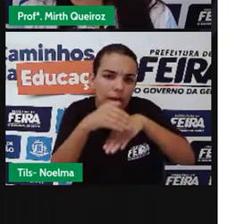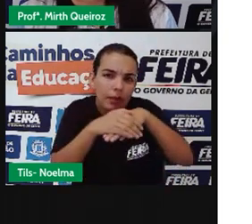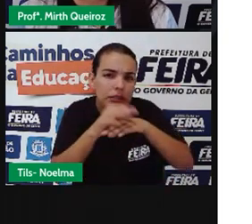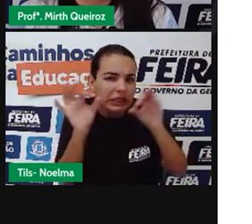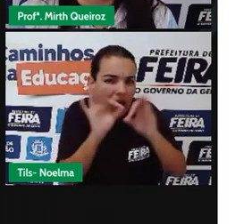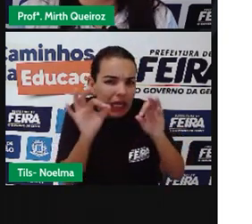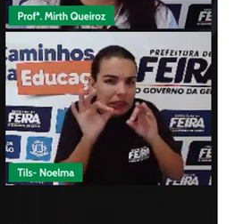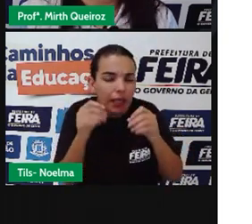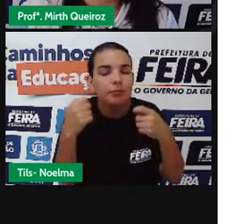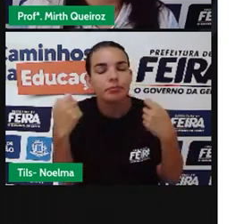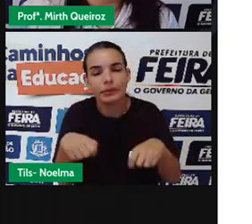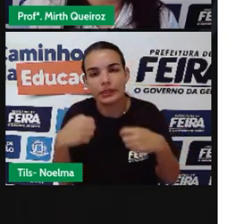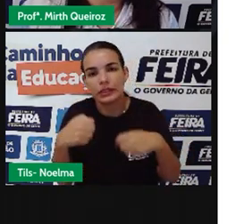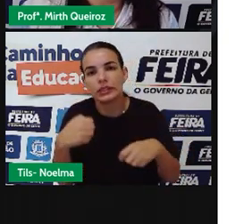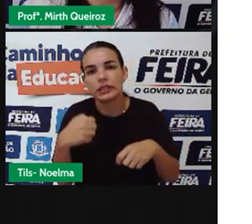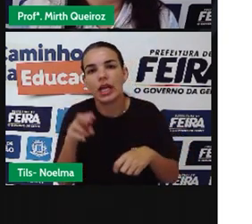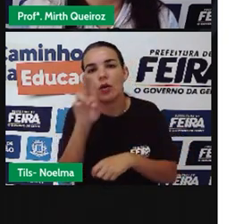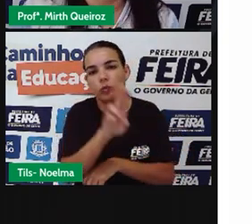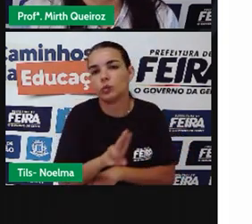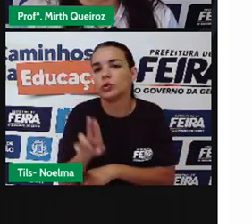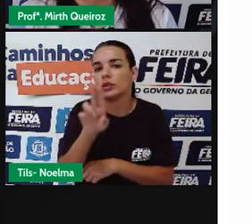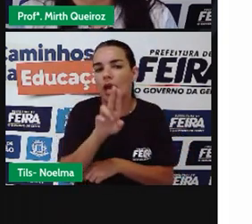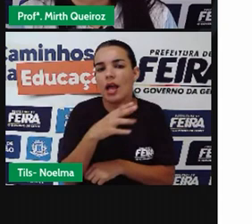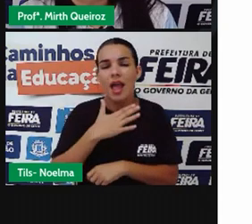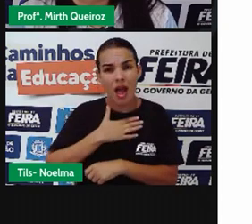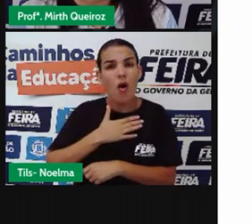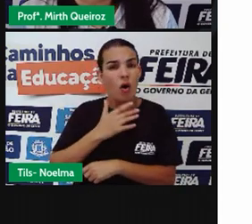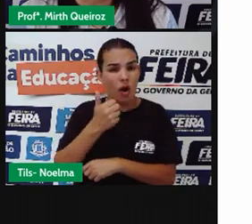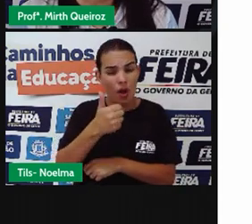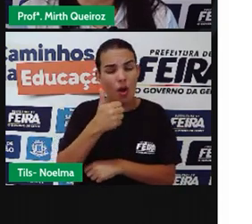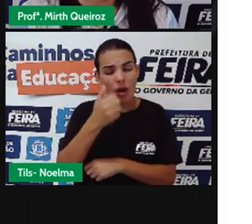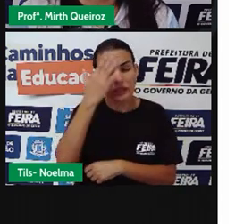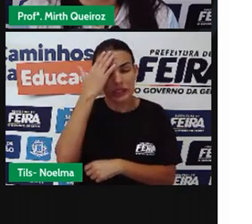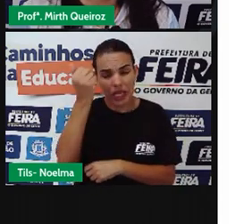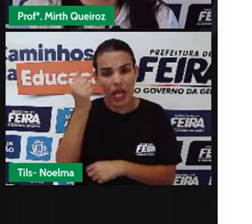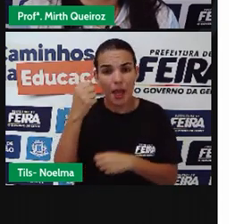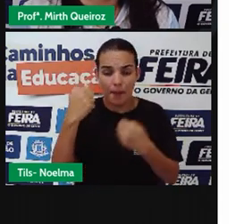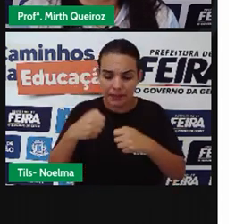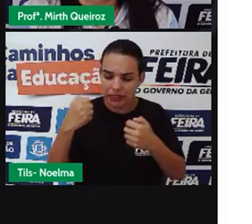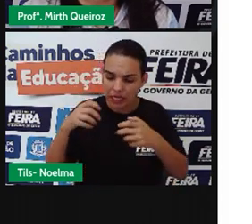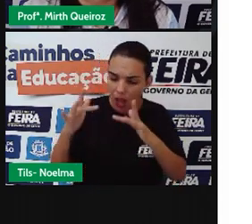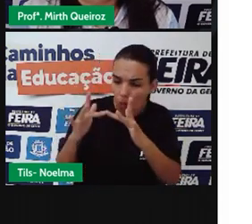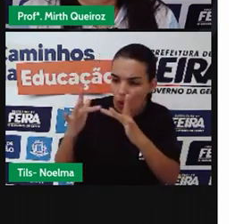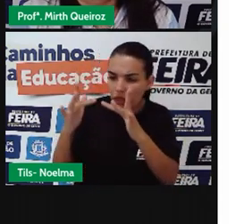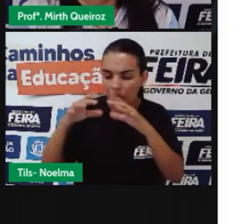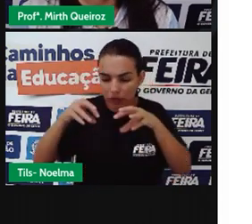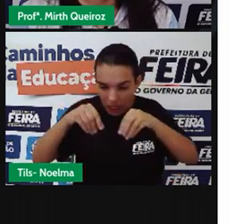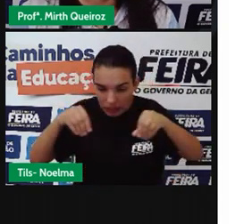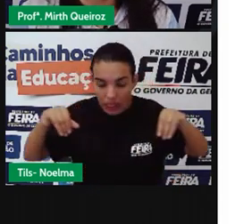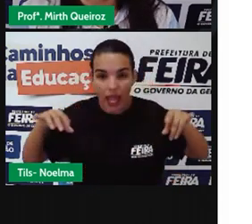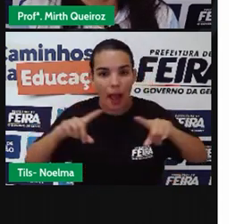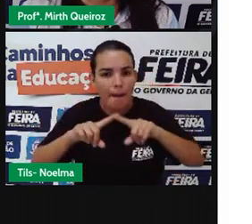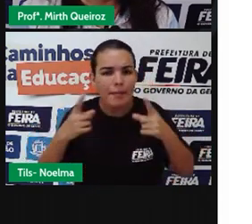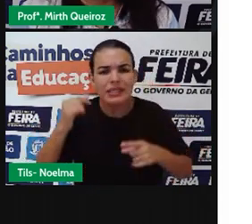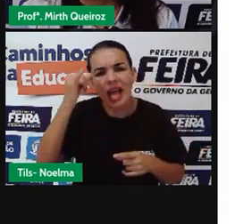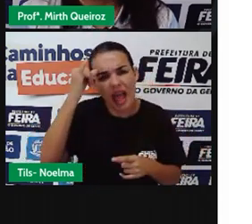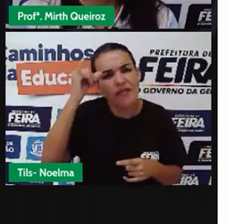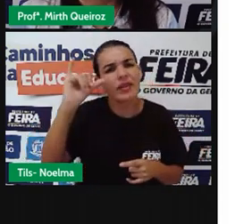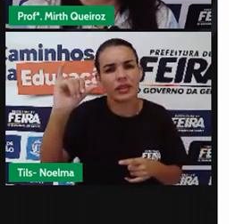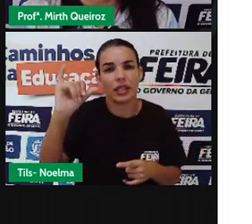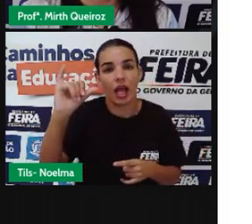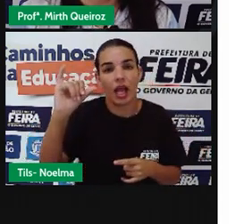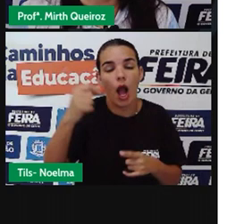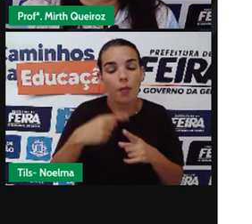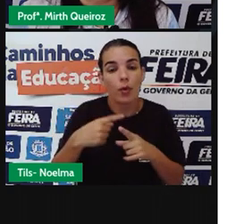é muito bom a gente aquele contato o chão ali de vez em quando a gente precisa mesmo ter um contato com a terra mas